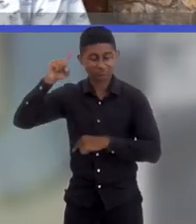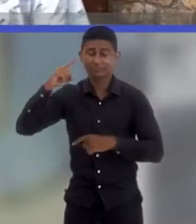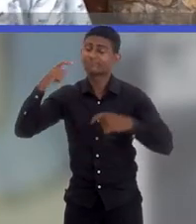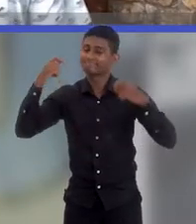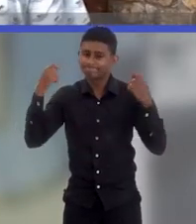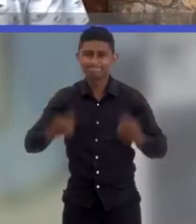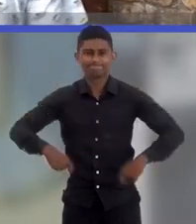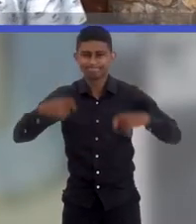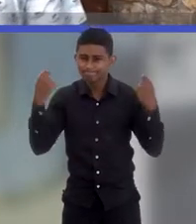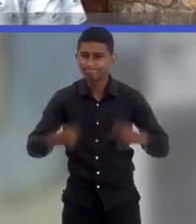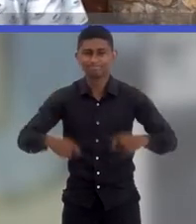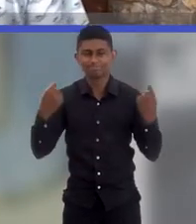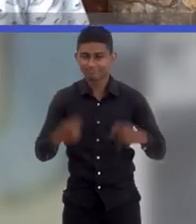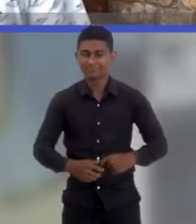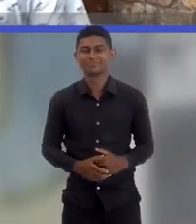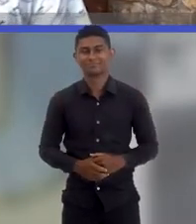interessado